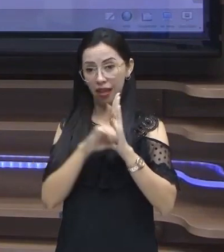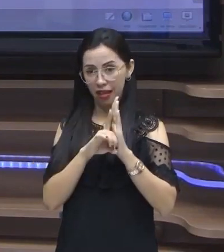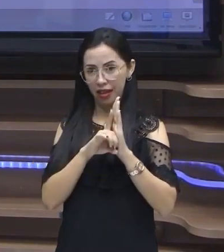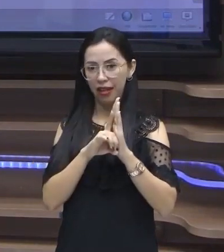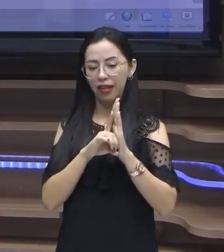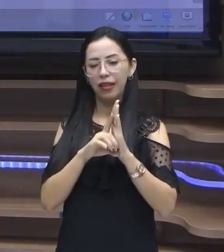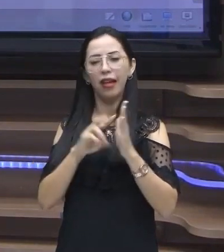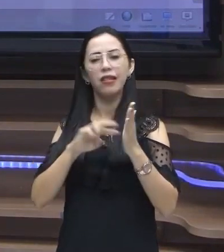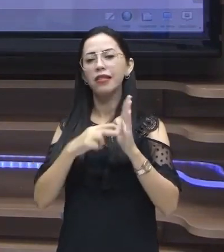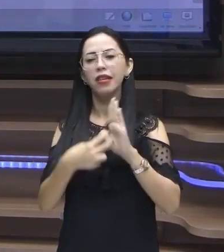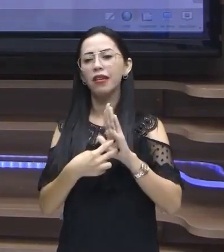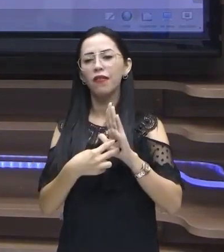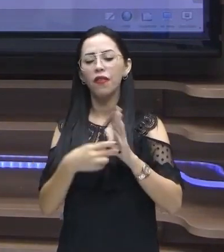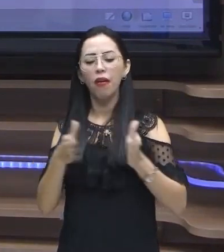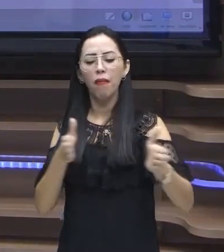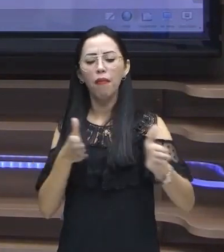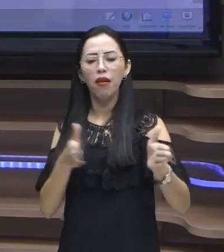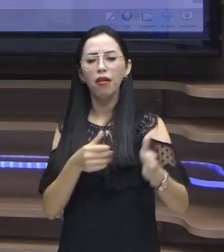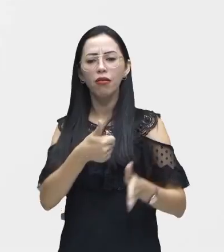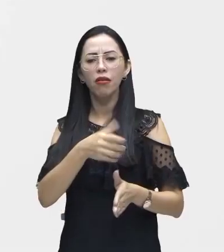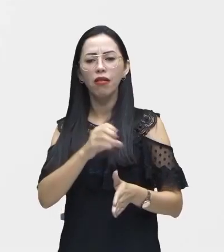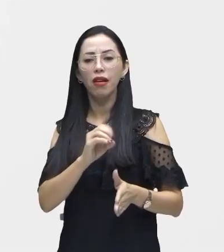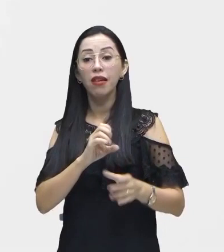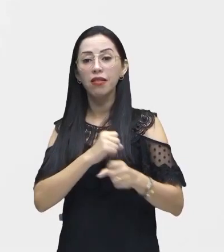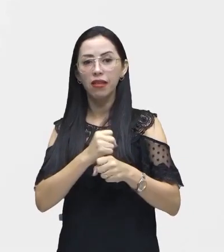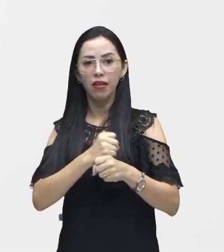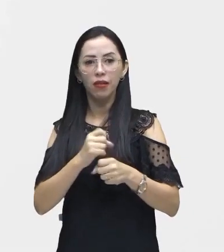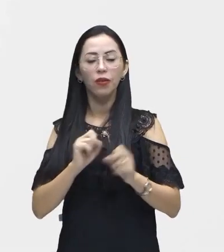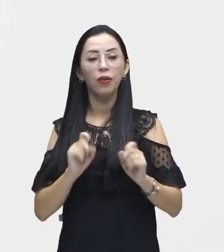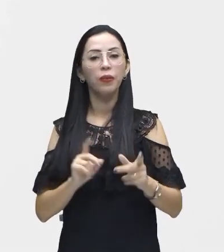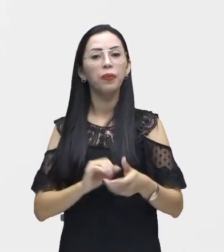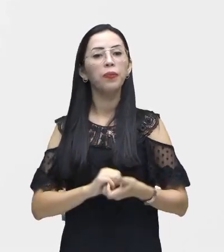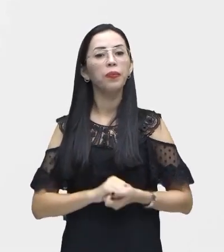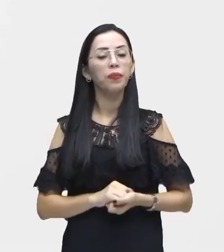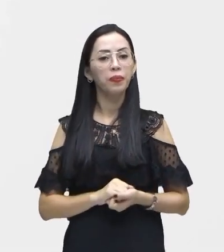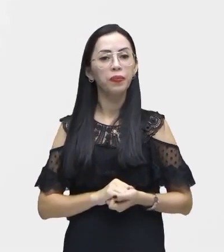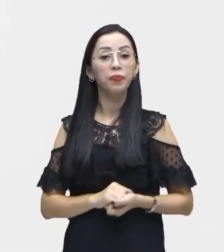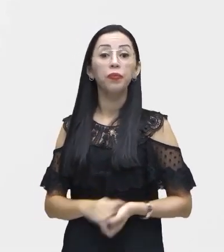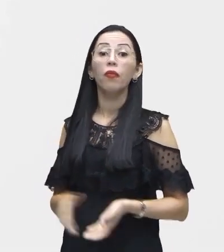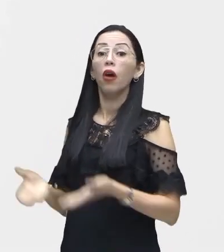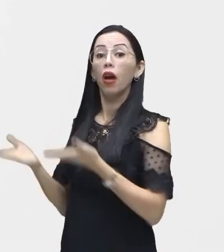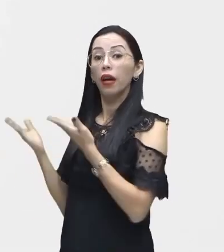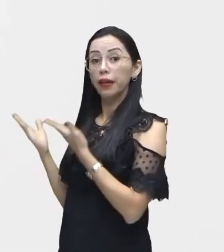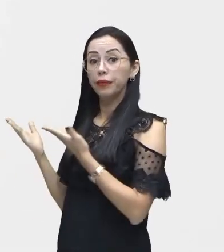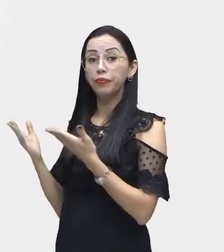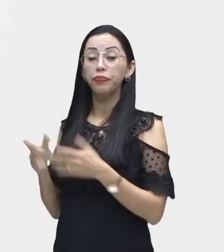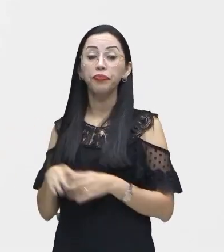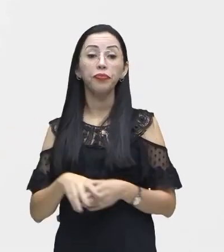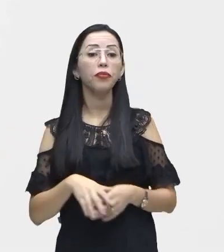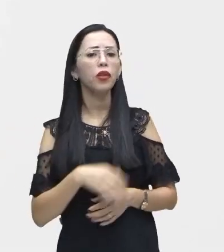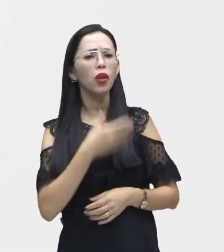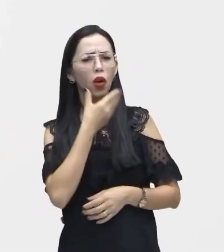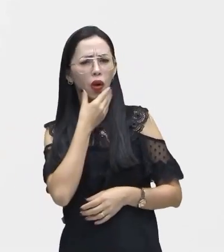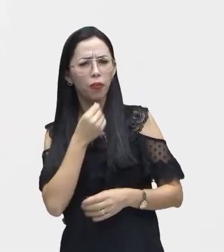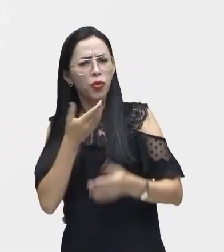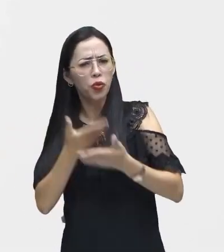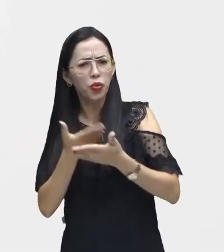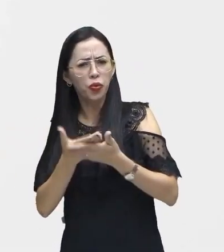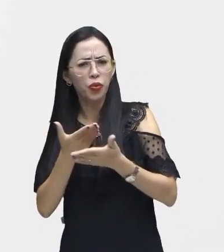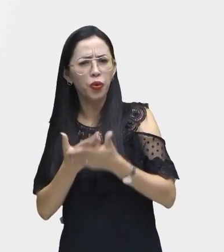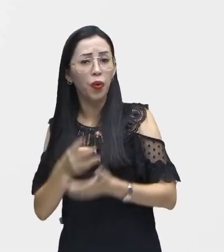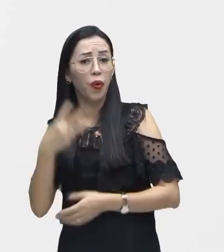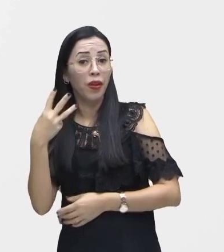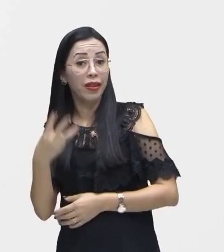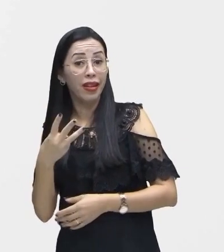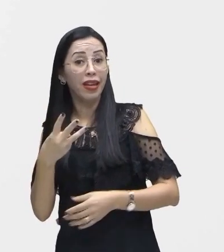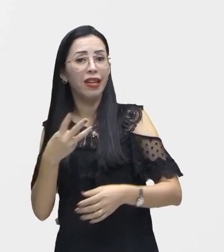a um exemplo para elucidar melhor essas medidas. João estudou 3 semestres em uma mesma escola. Esse